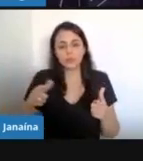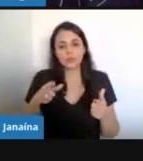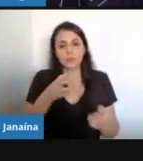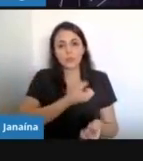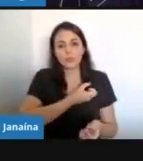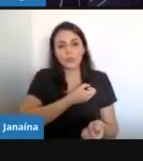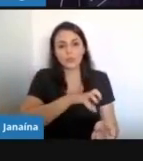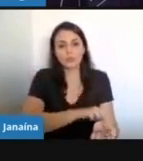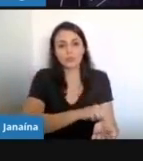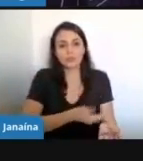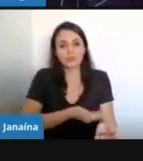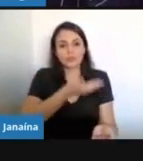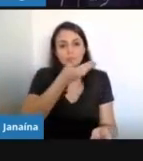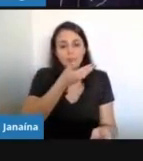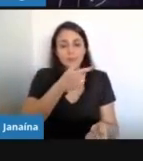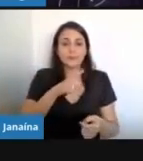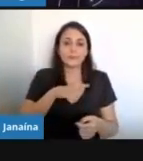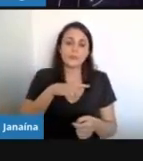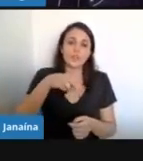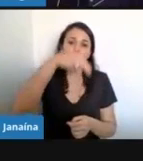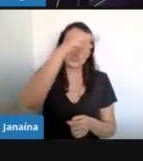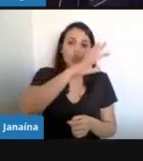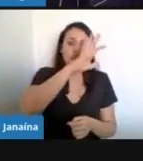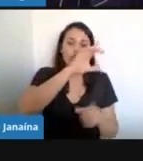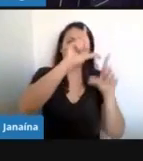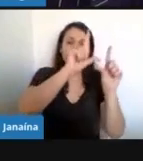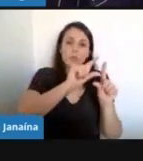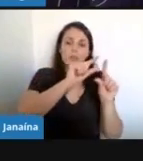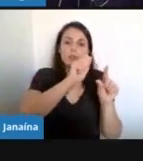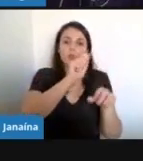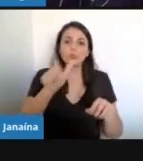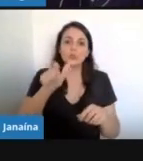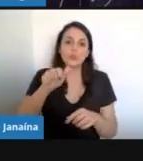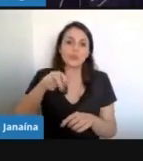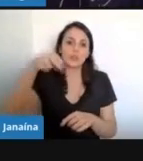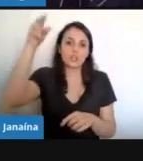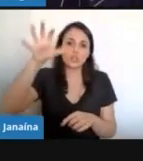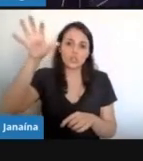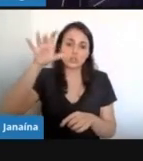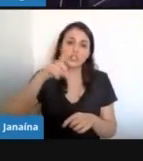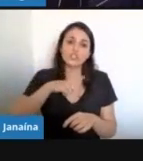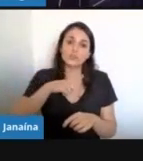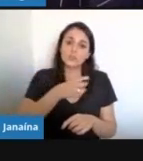norte seja menor do que a da nordeste, são aumentos importantes de pressão arterial.